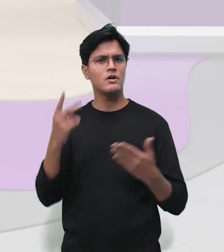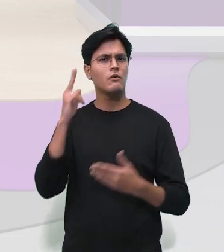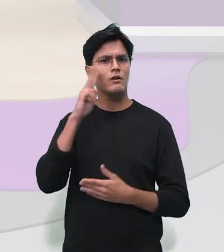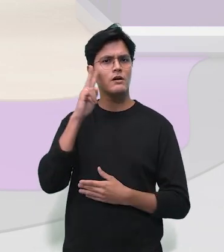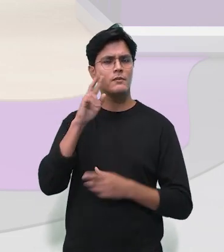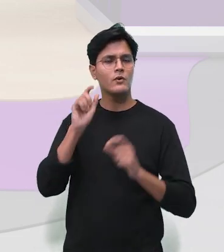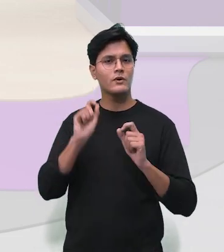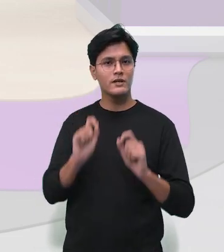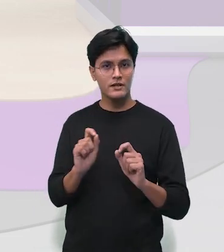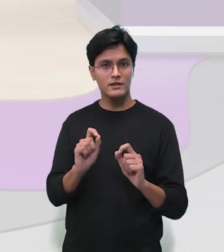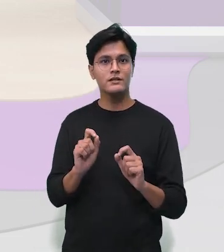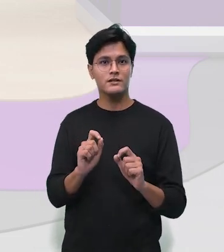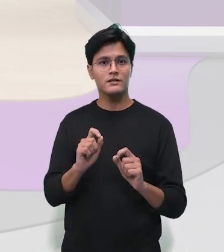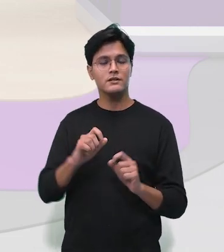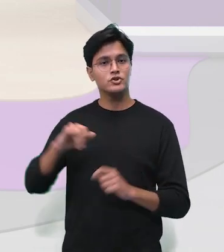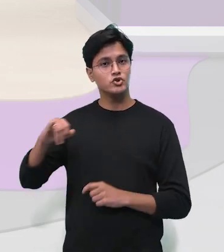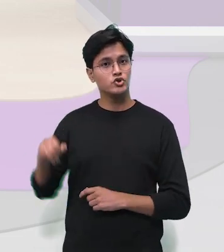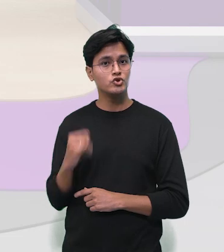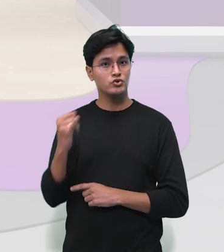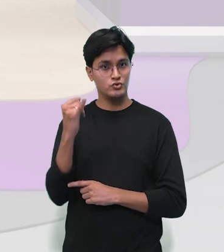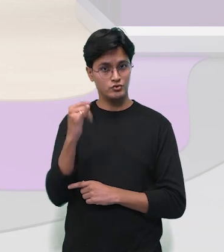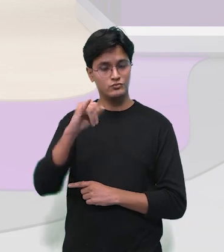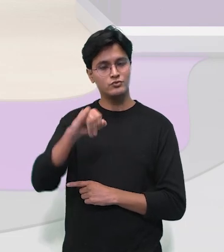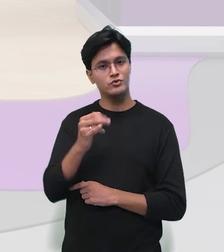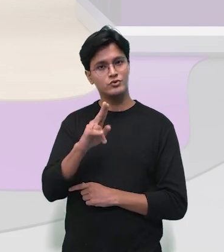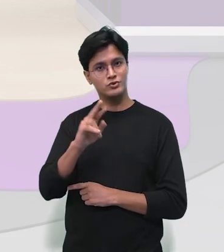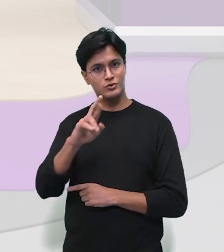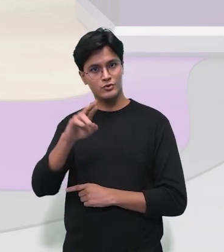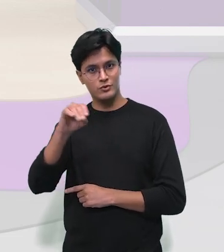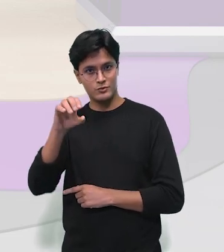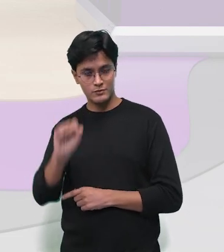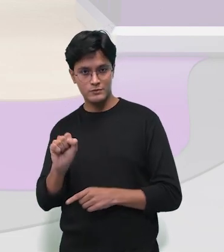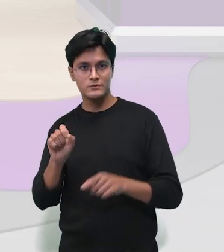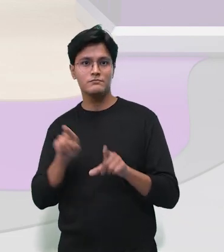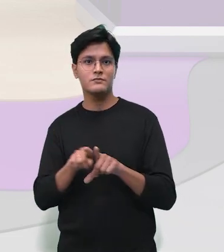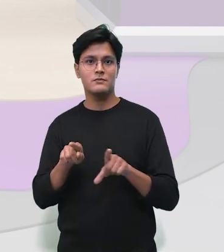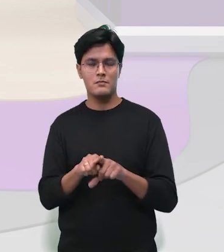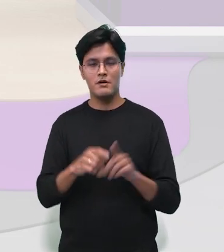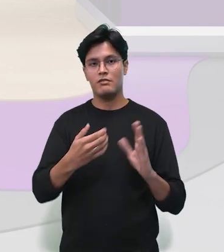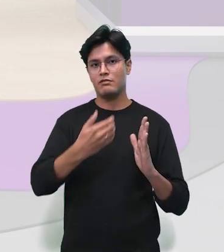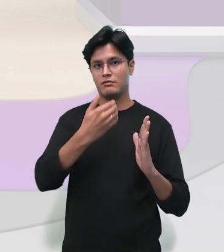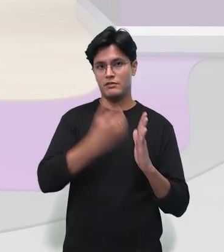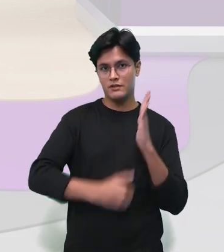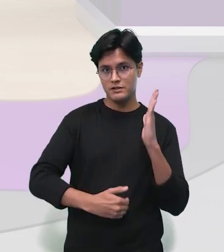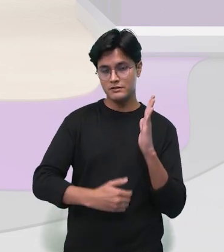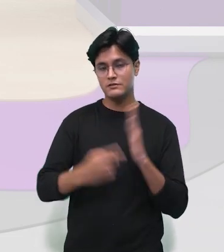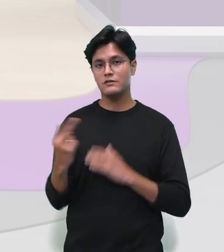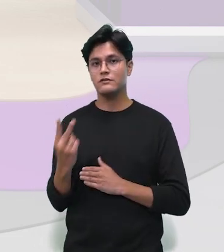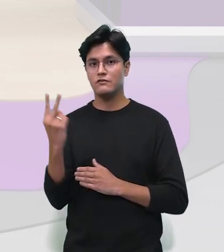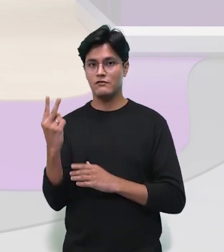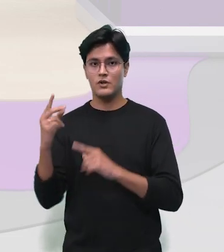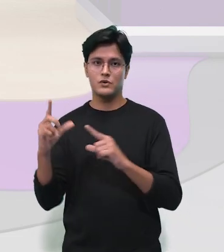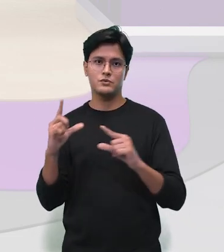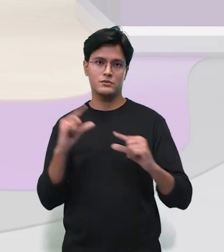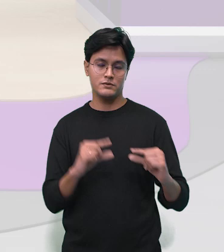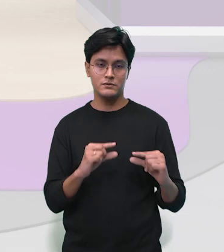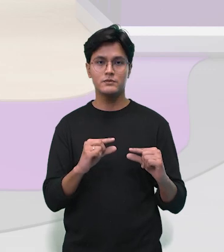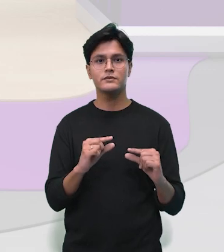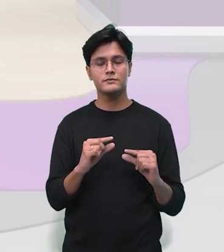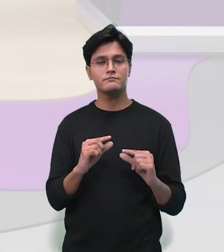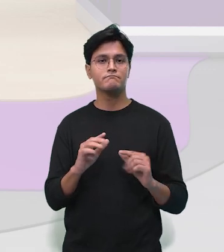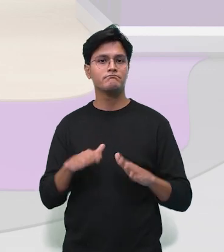né? São descontos, acréscimos, decréscimos, enfim. Todas